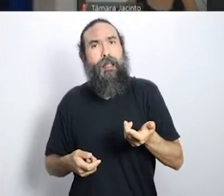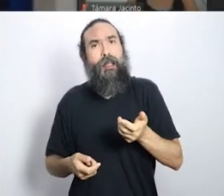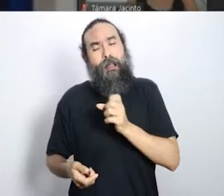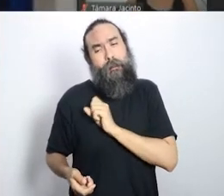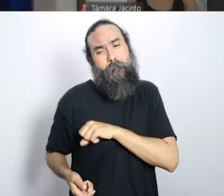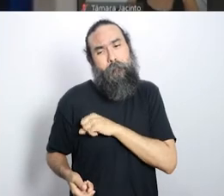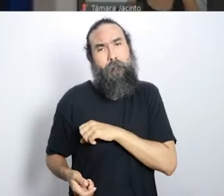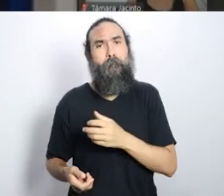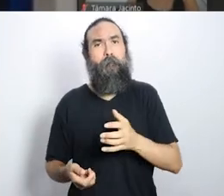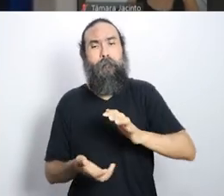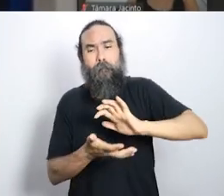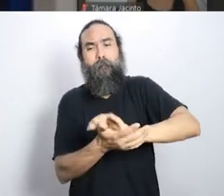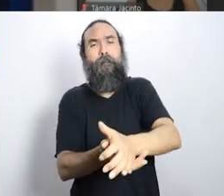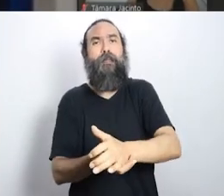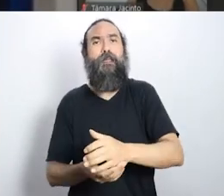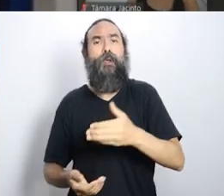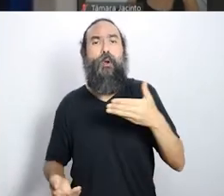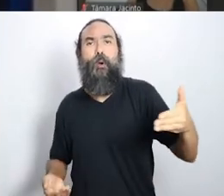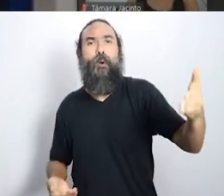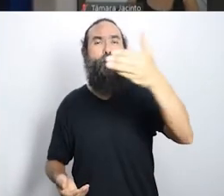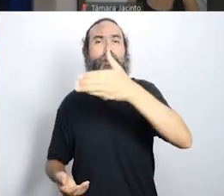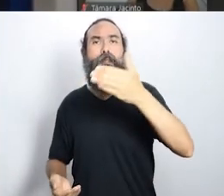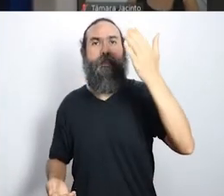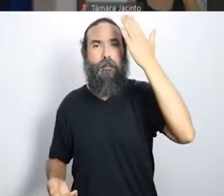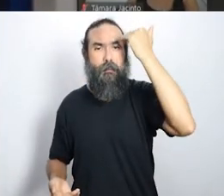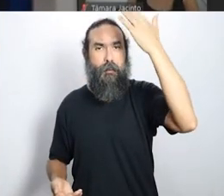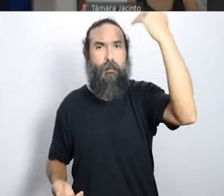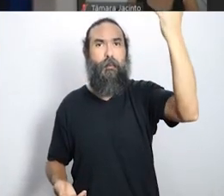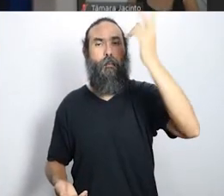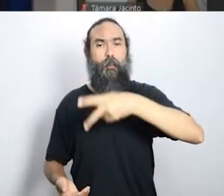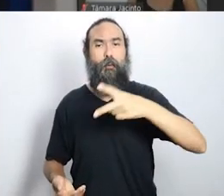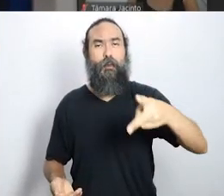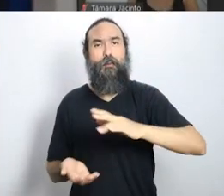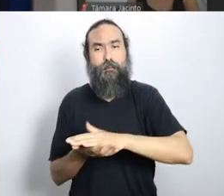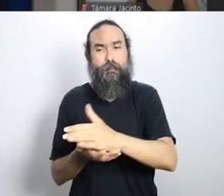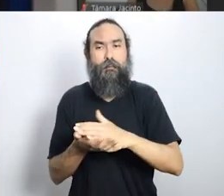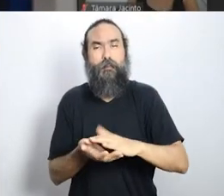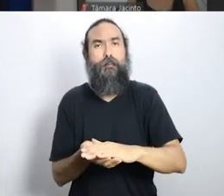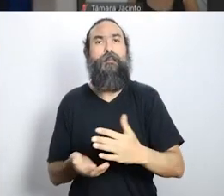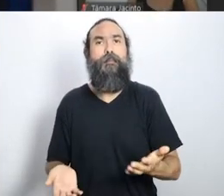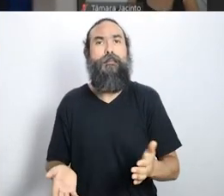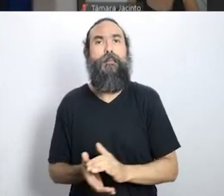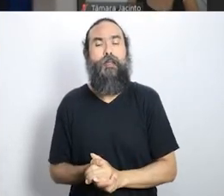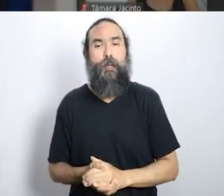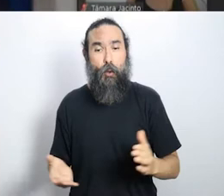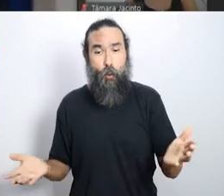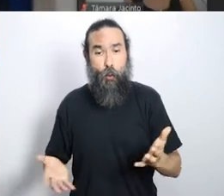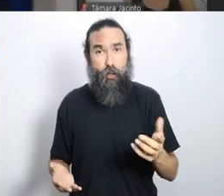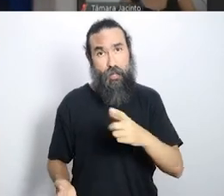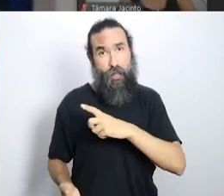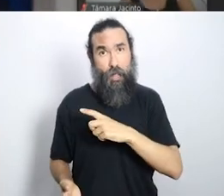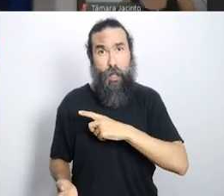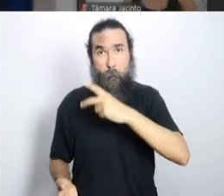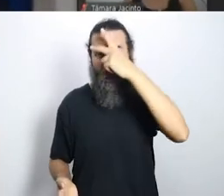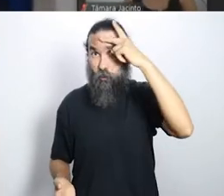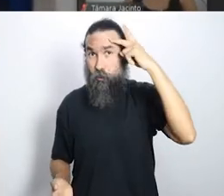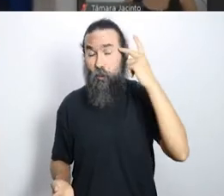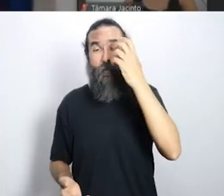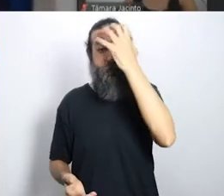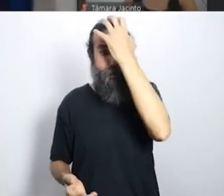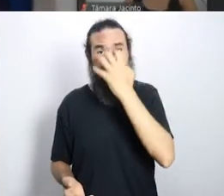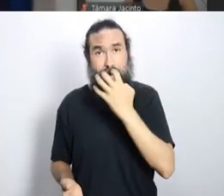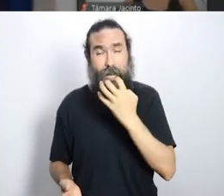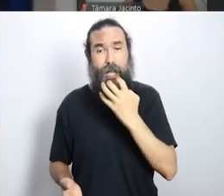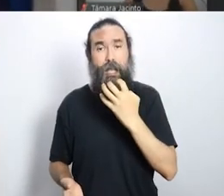A gente hoje pode ter o prazer de dizer, existe também uma linha de produção, pessoas sérias, comprometidas com a